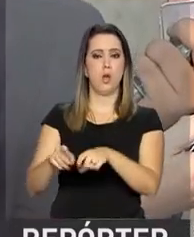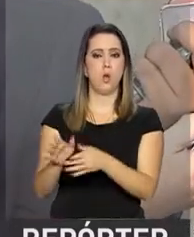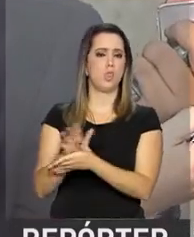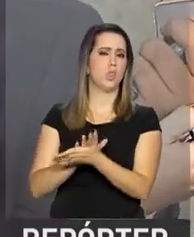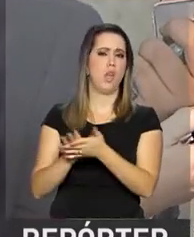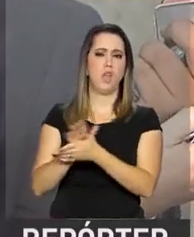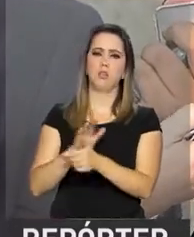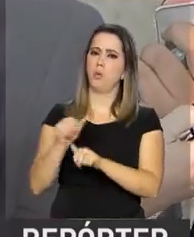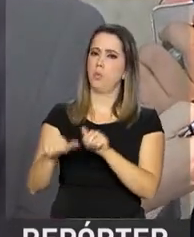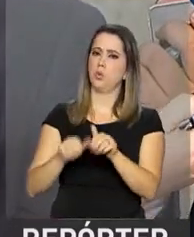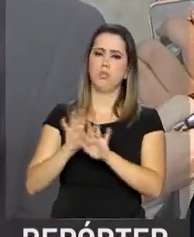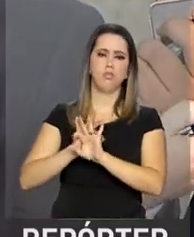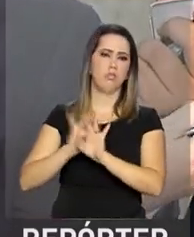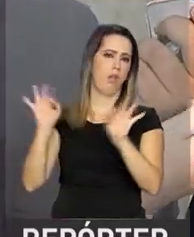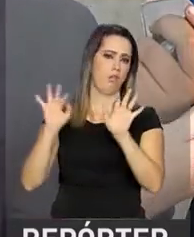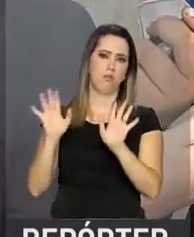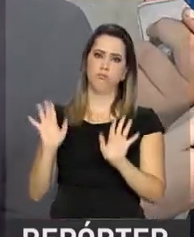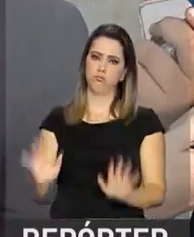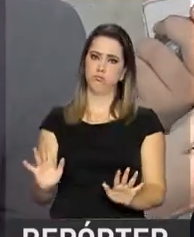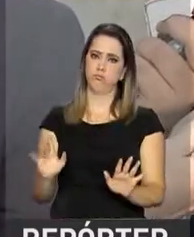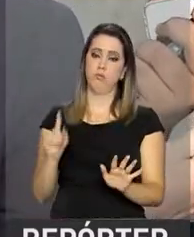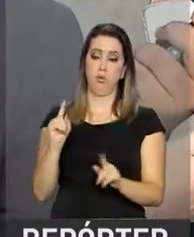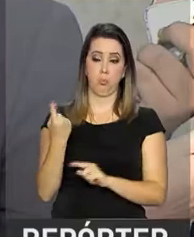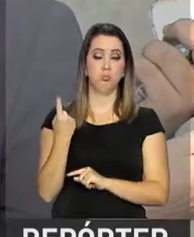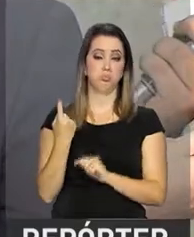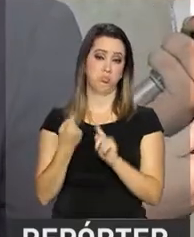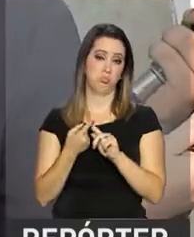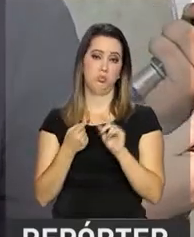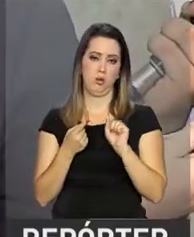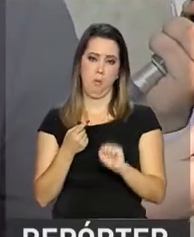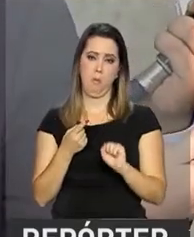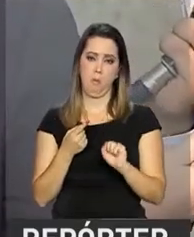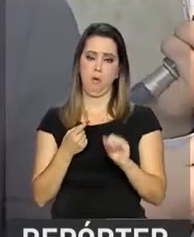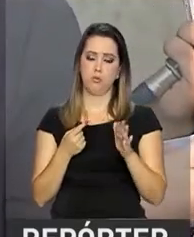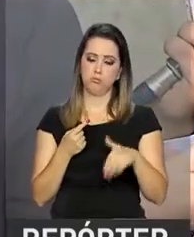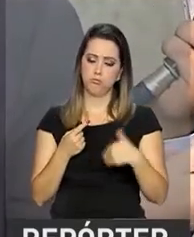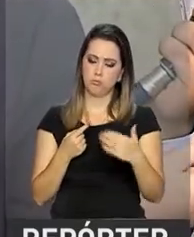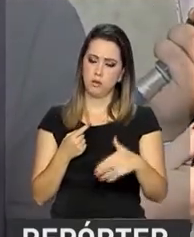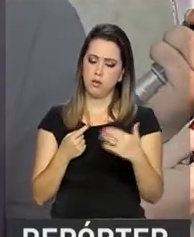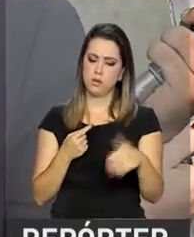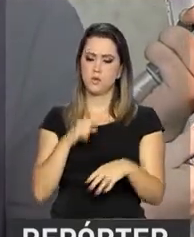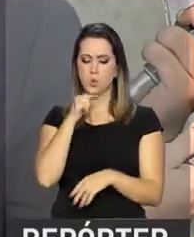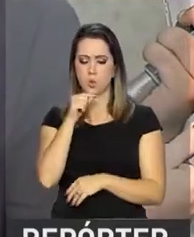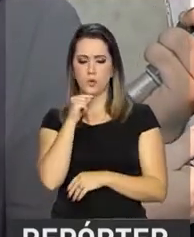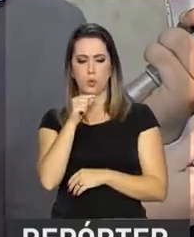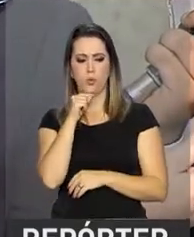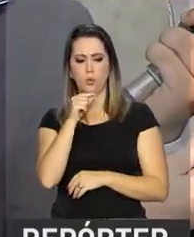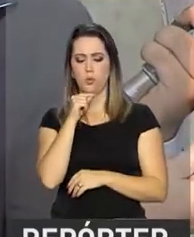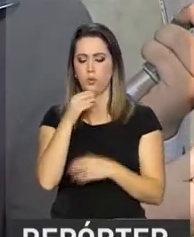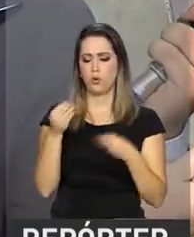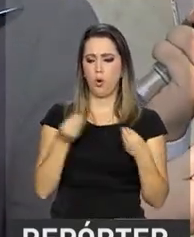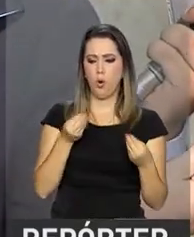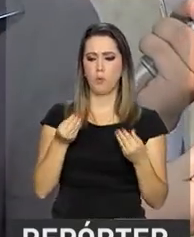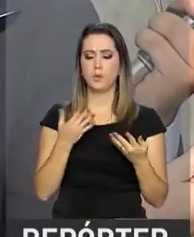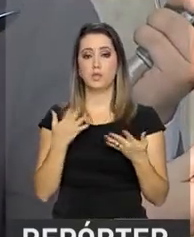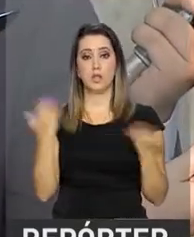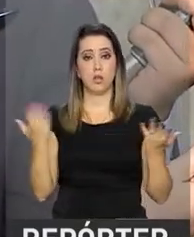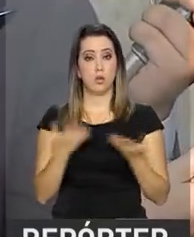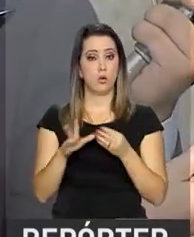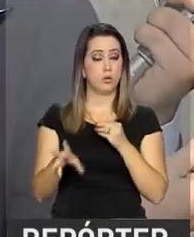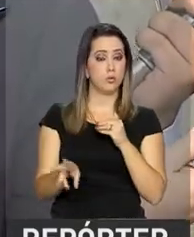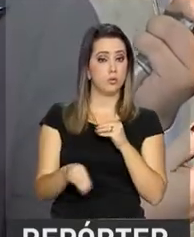muda com ele com essa reforma. Já é um ponto sobre o qual existiam muitas dúvidas. Esta